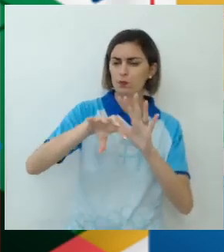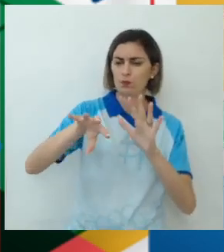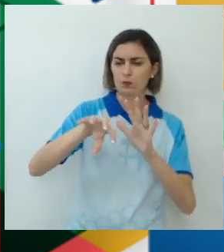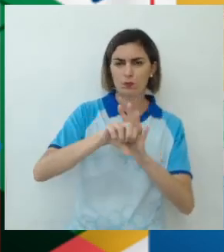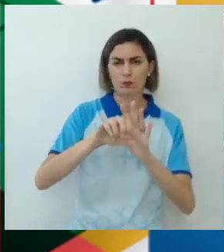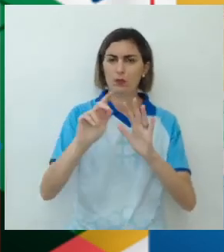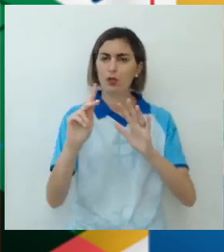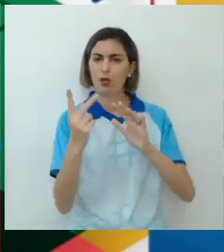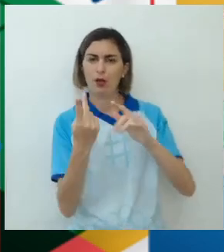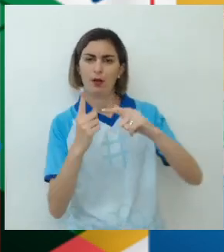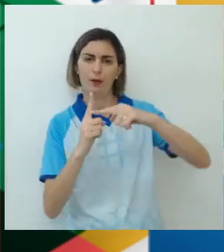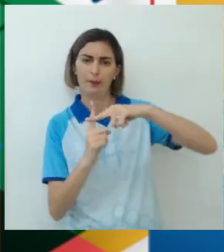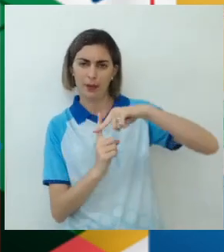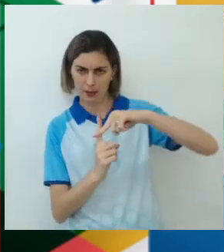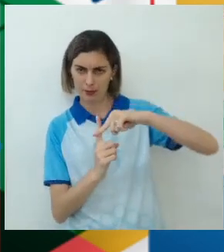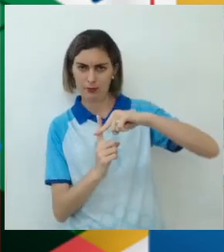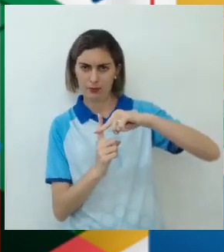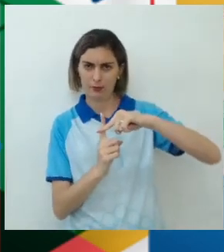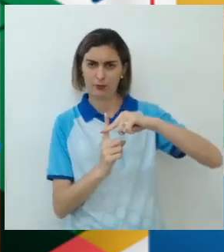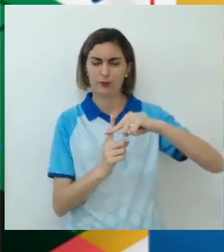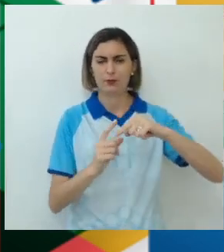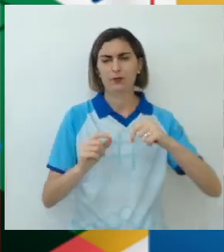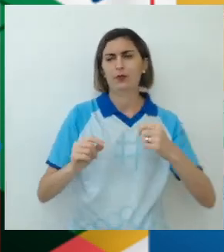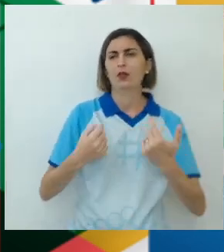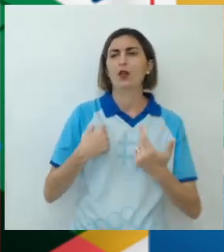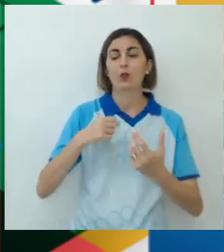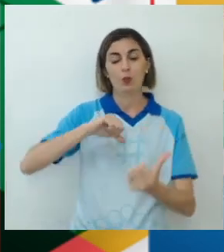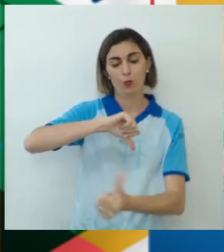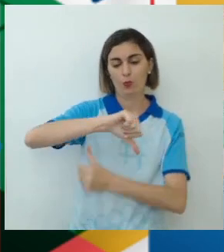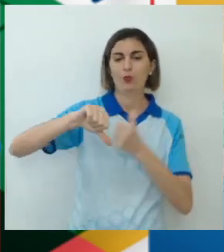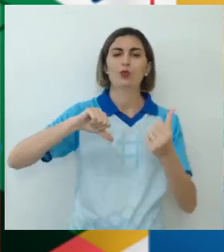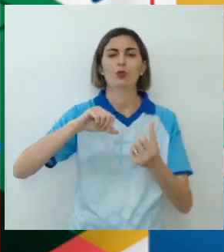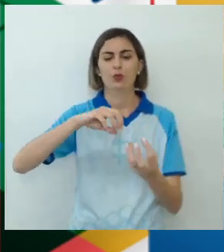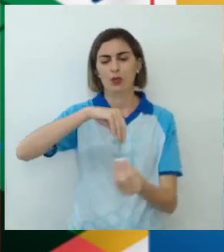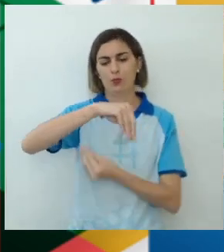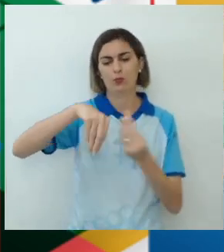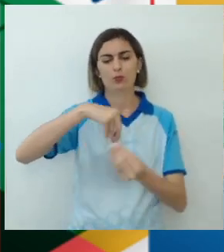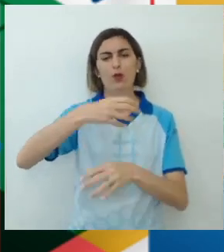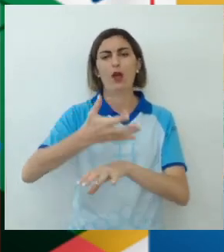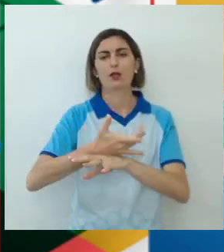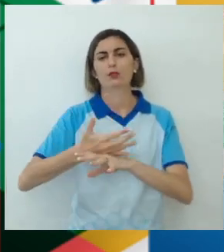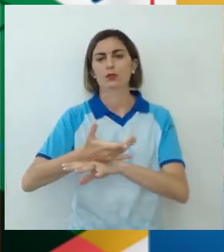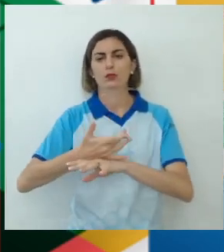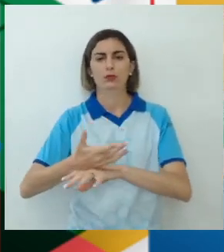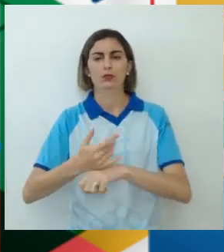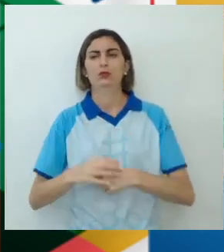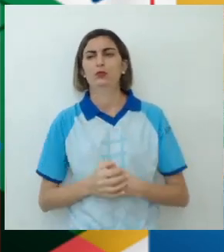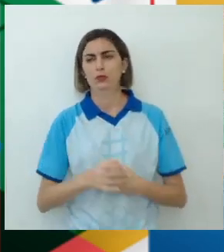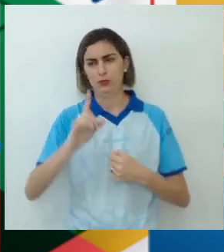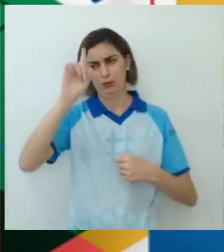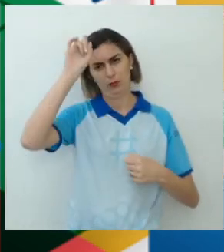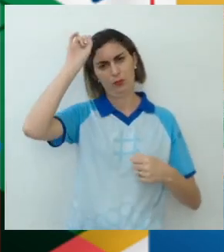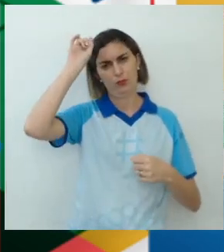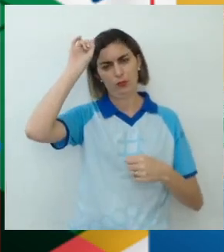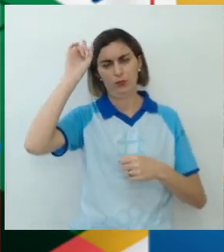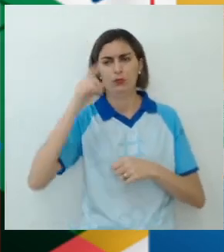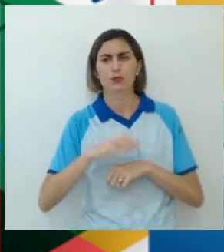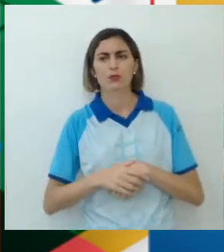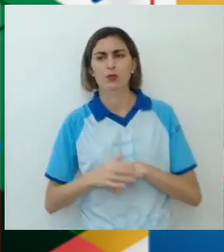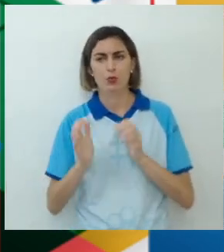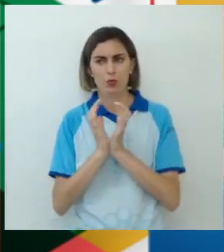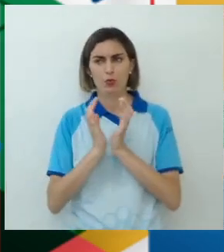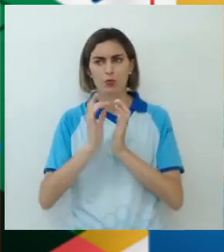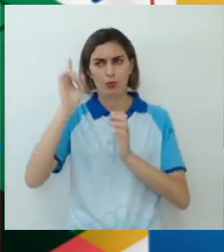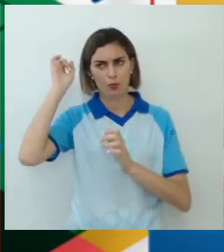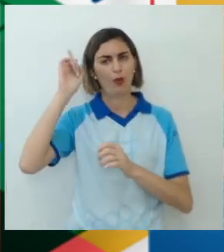o H+, ou seja, ao ser protonado, se transforma em seu ácido. Então, o grupo carboxila em si, ele